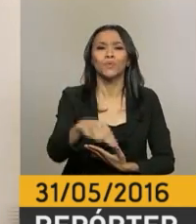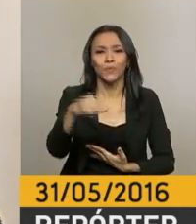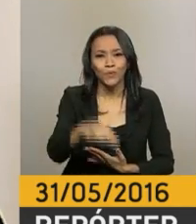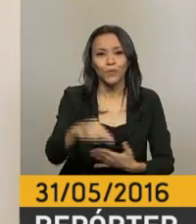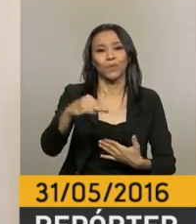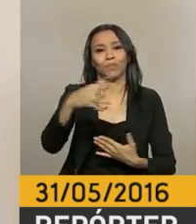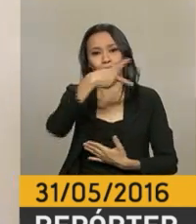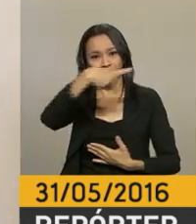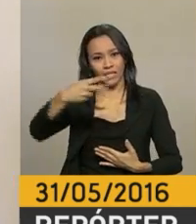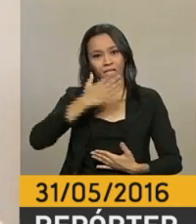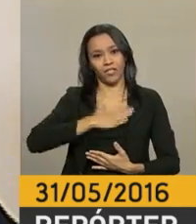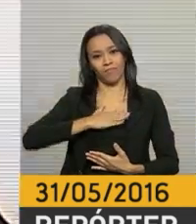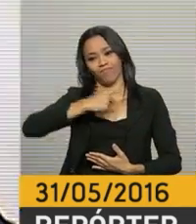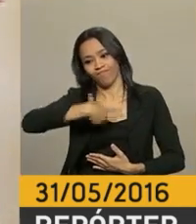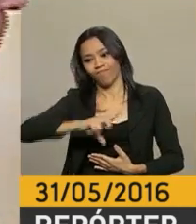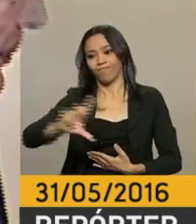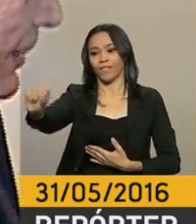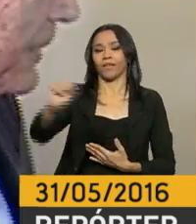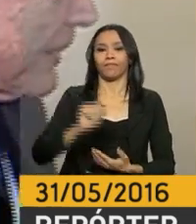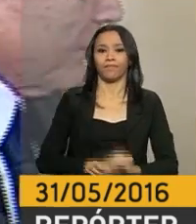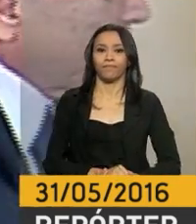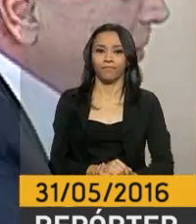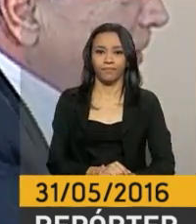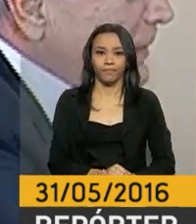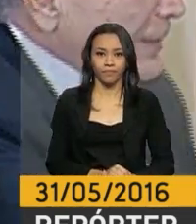despedir do nosso presidente.